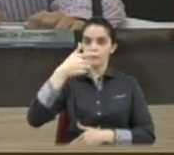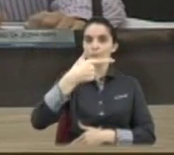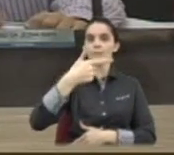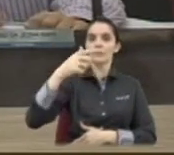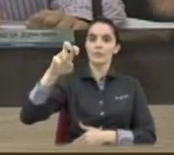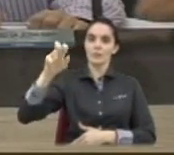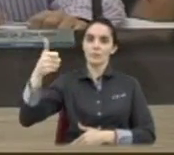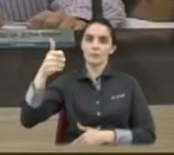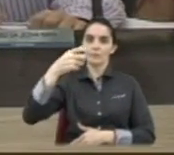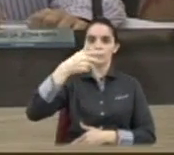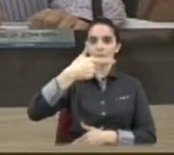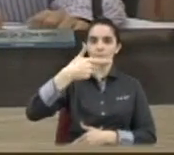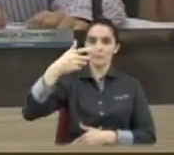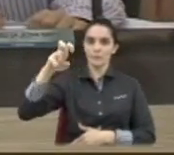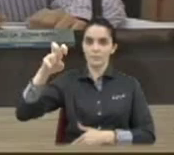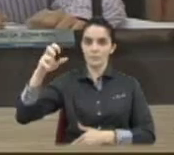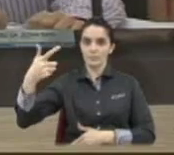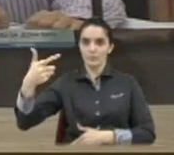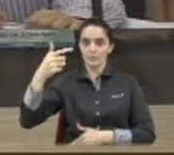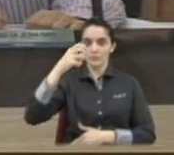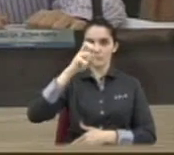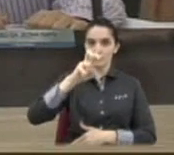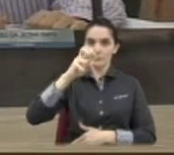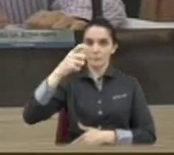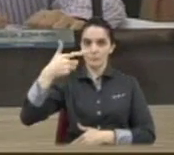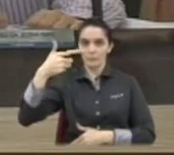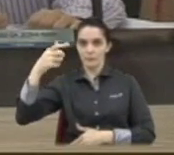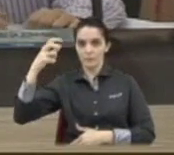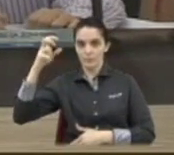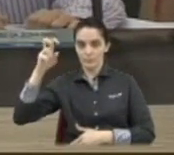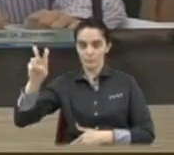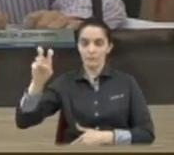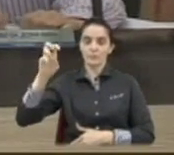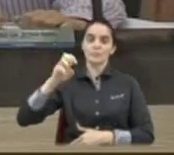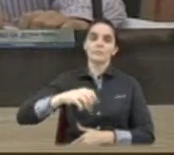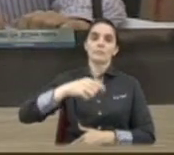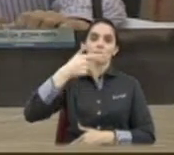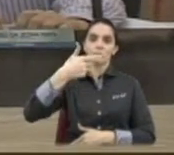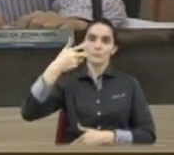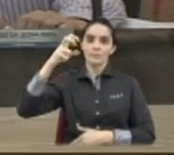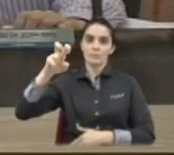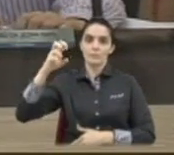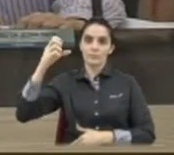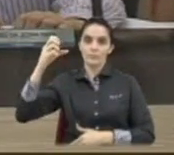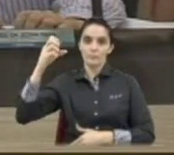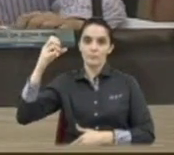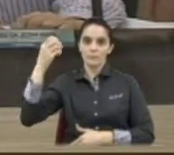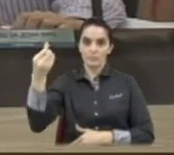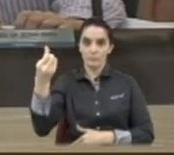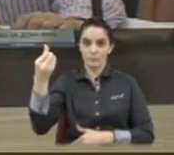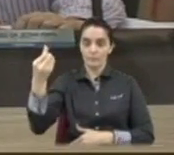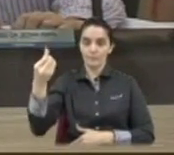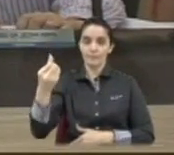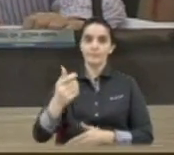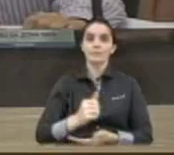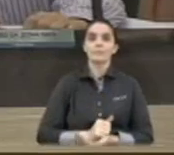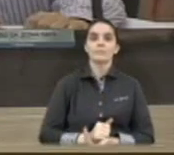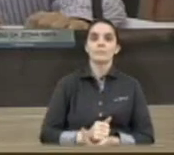251, 252, 253, 255 e 256 receberam